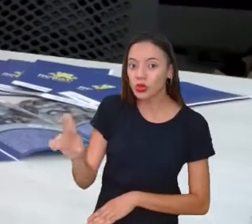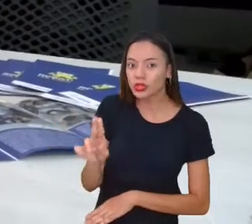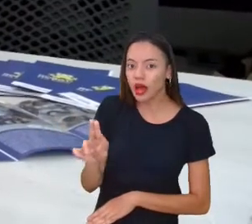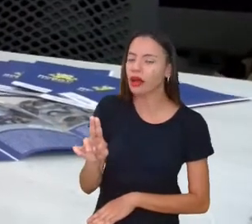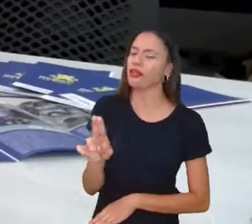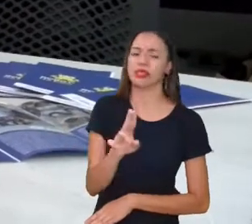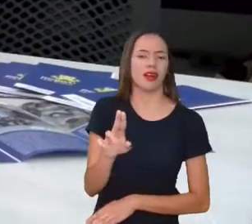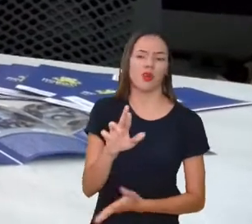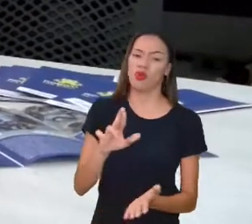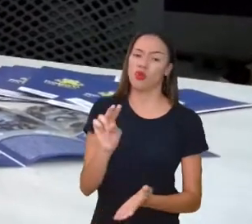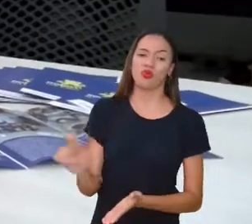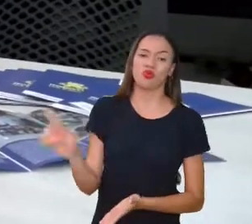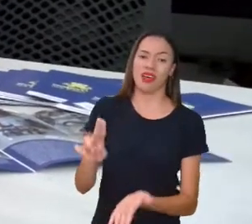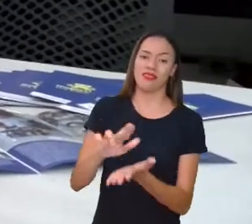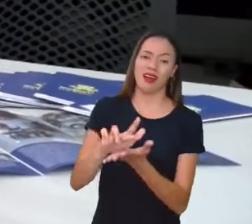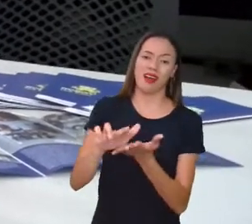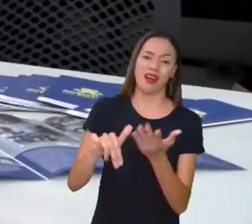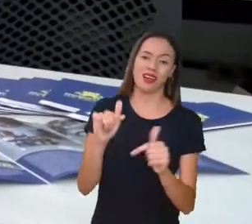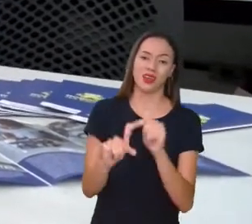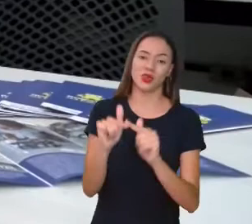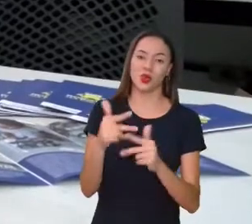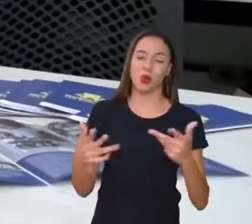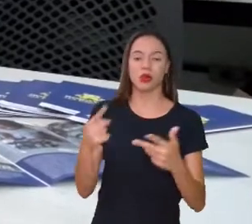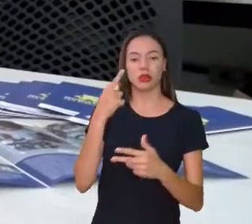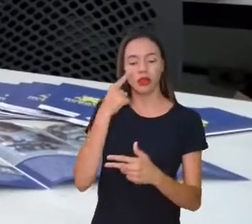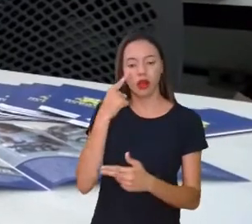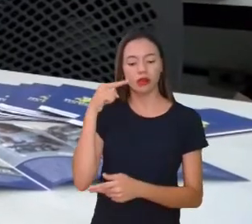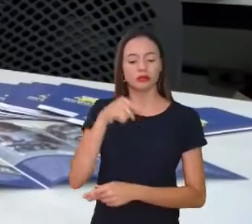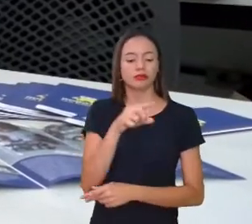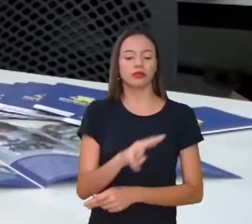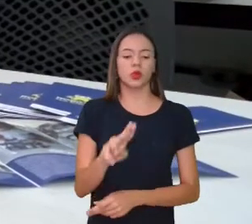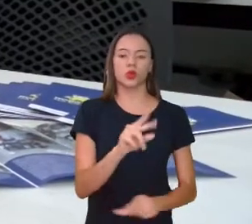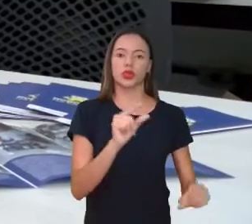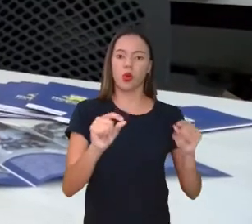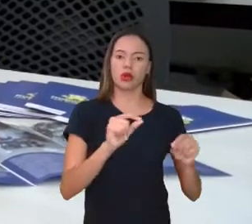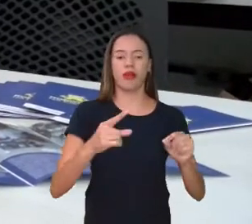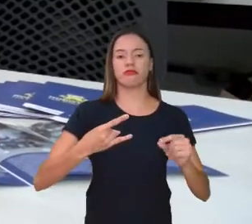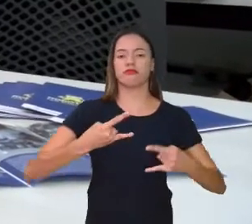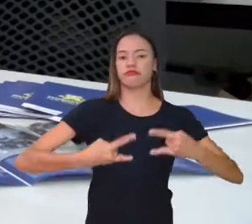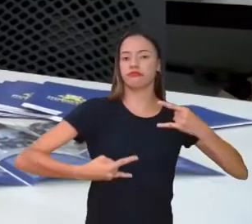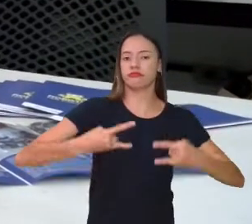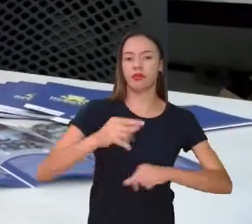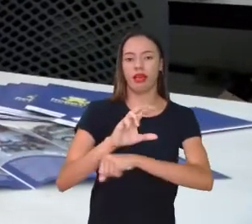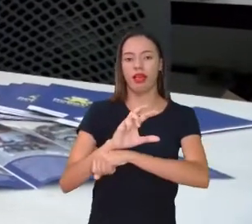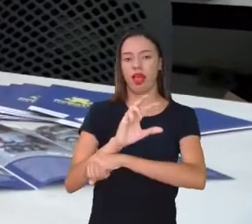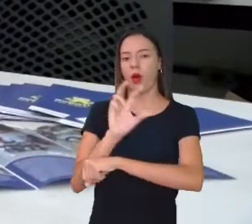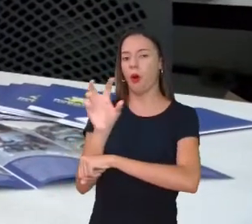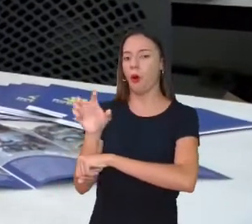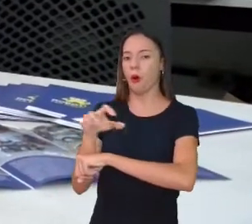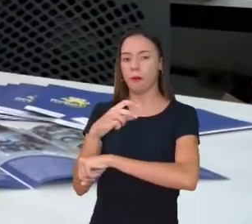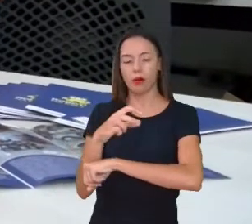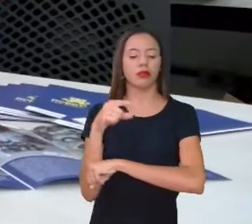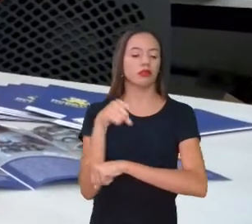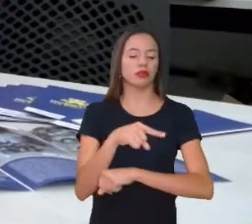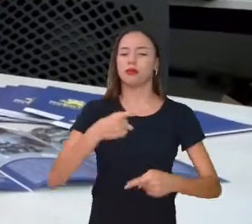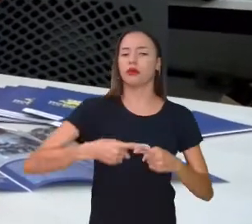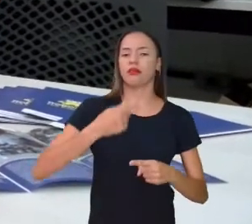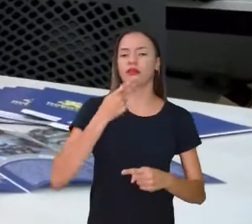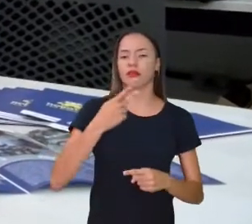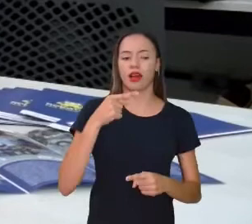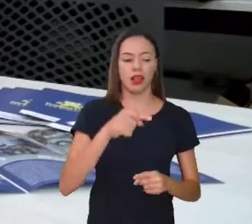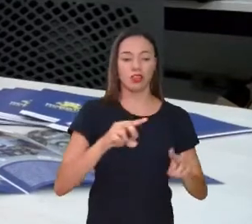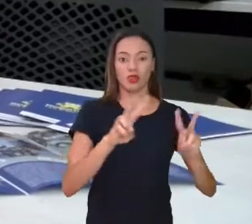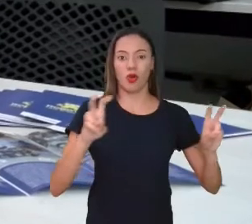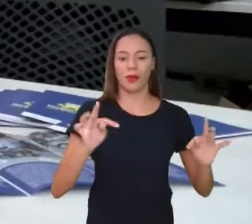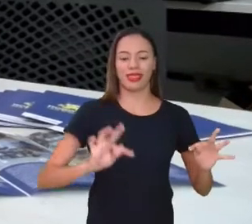um bocado de coisa. E a gente decidiu utilizar aqui muito essa questão da robótica, porque muitas vezes quando a gente fala de tecnologia, a gente muitas